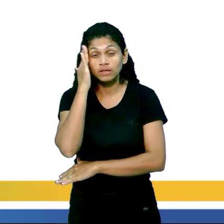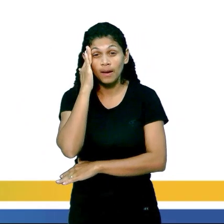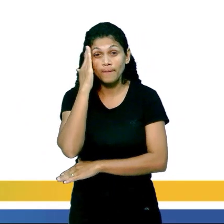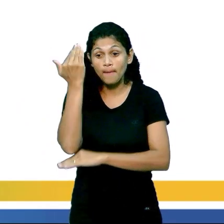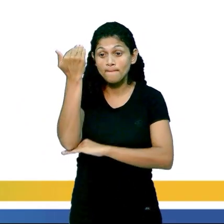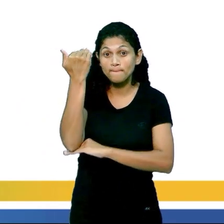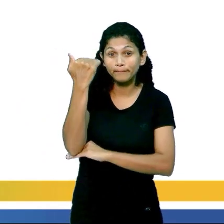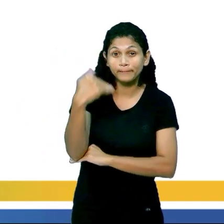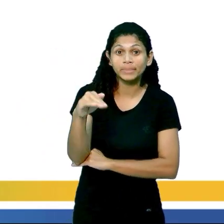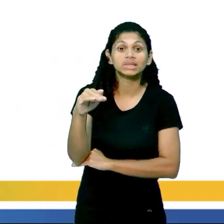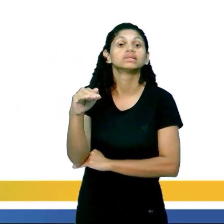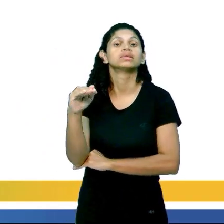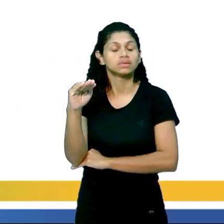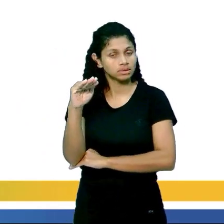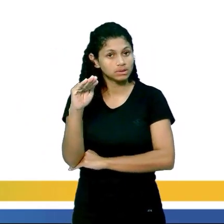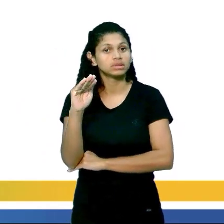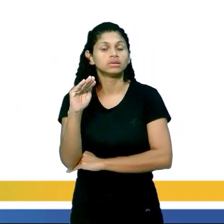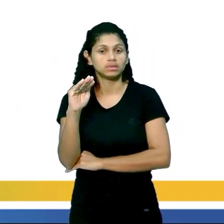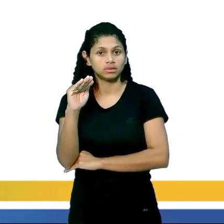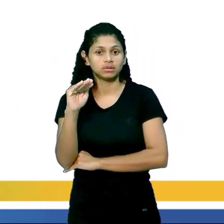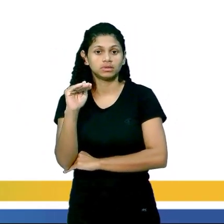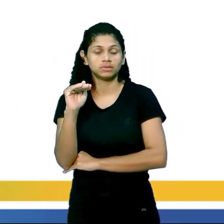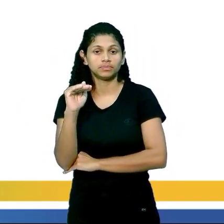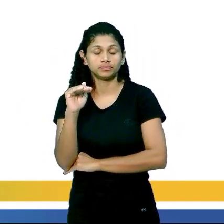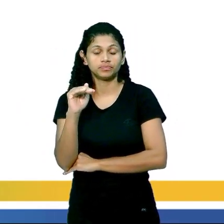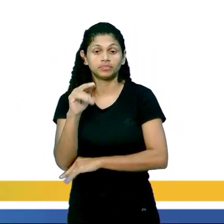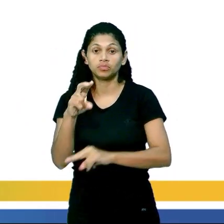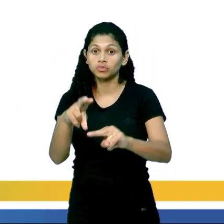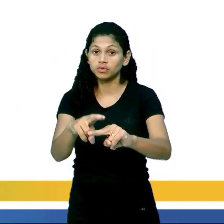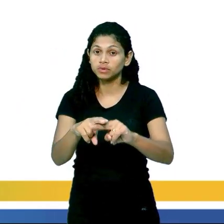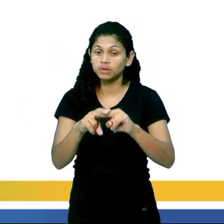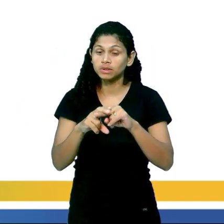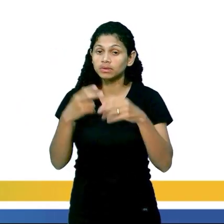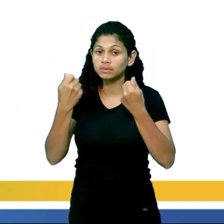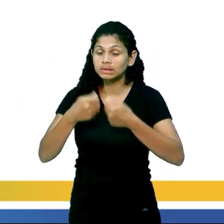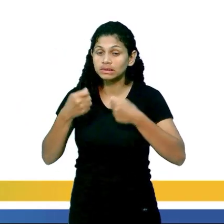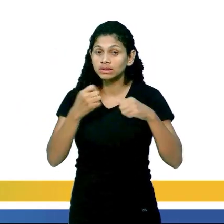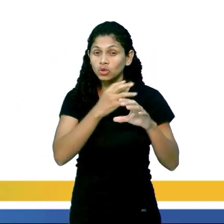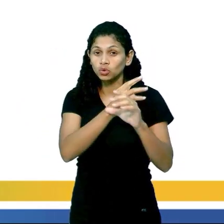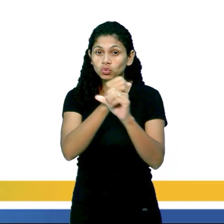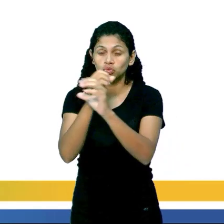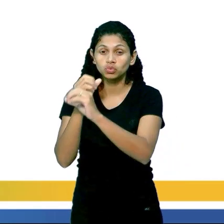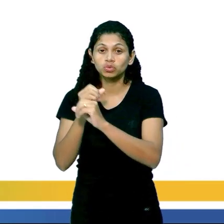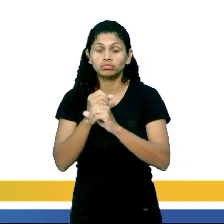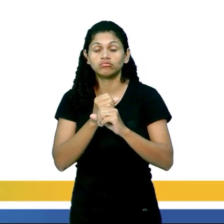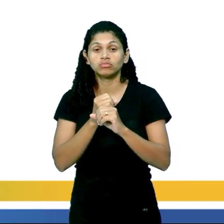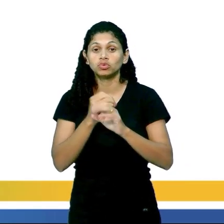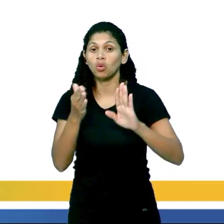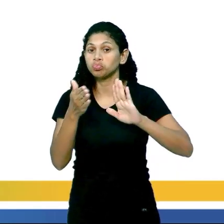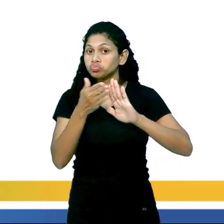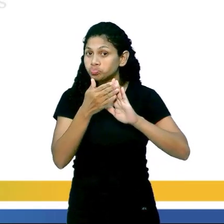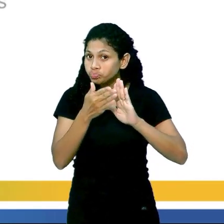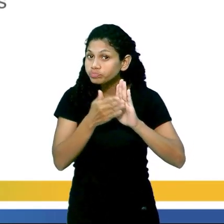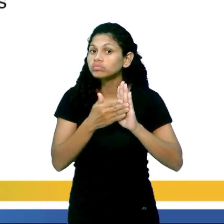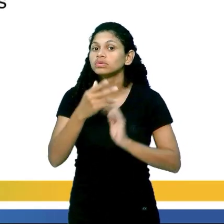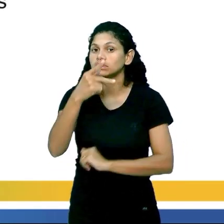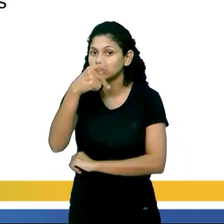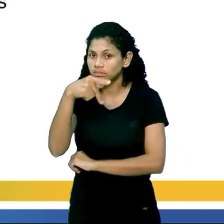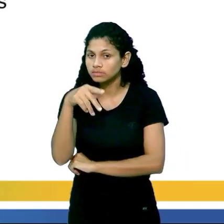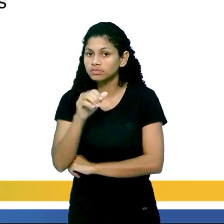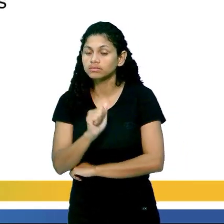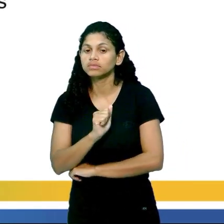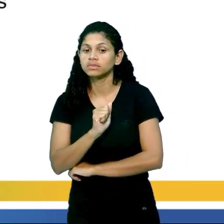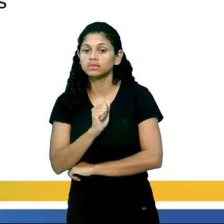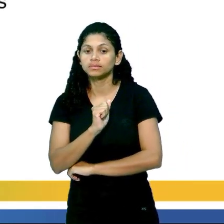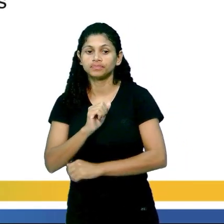média aritmética. E por isso eu tenho que calcular as somas dos termos dessa PA. Vamos